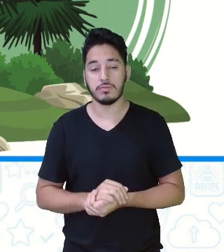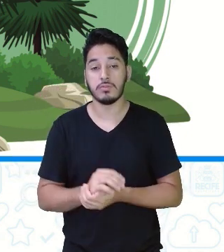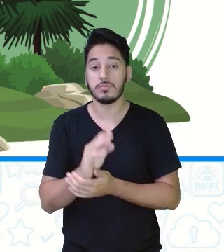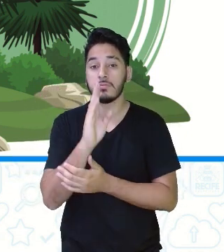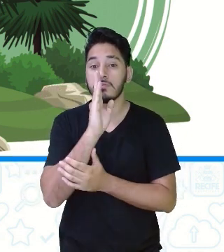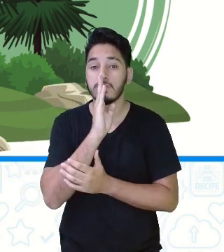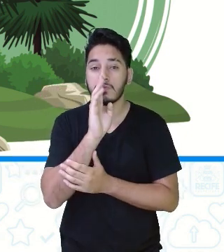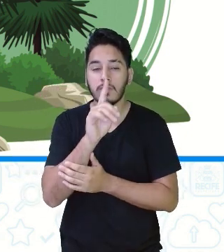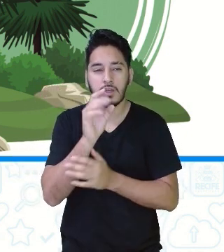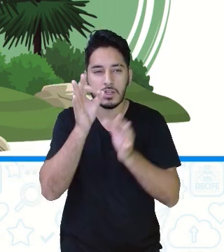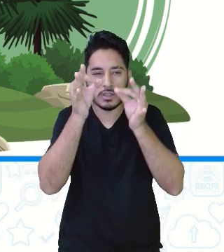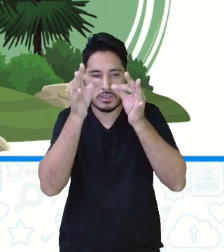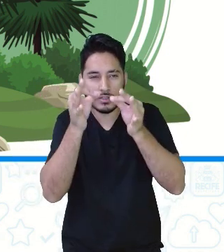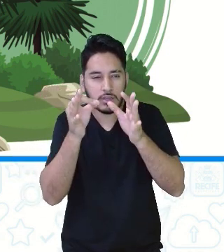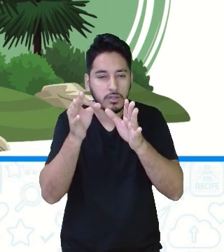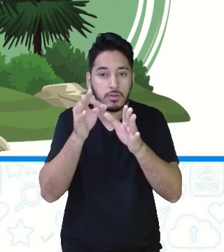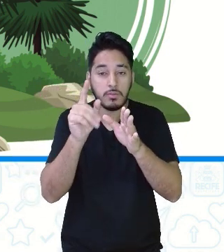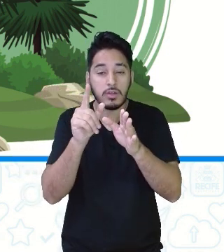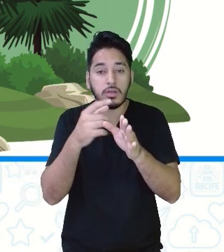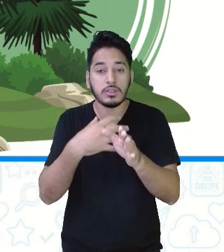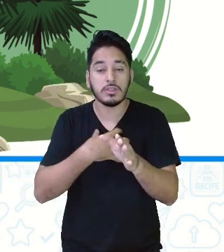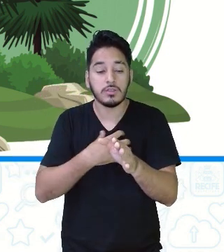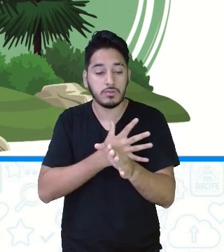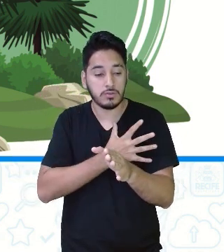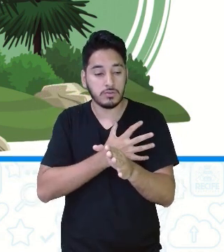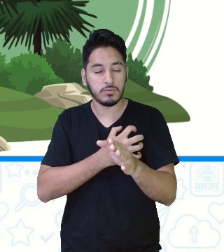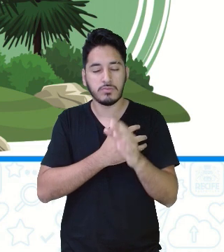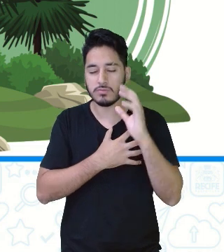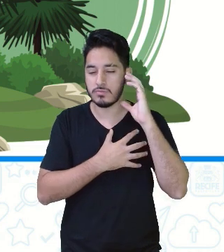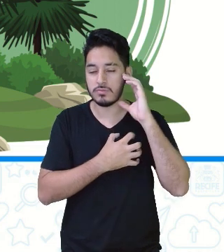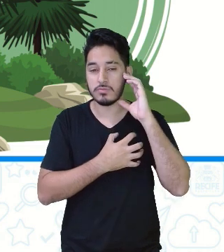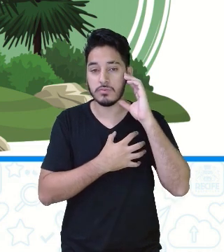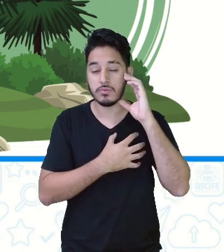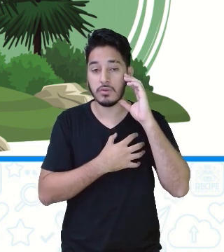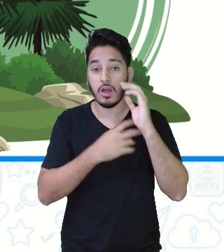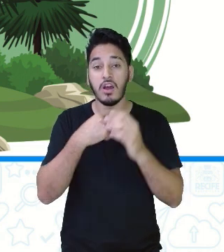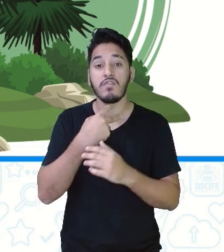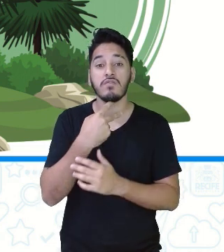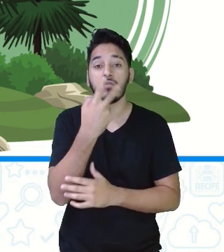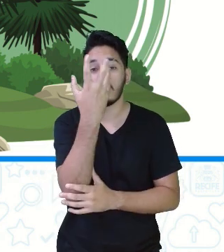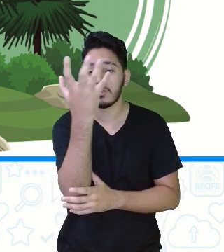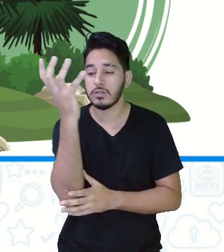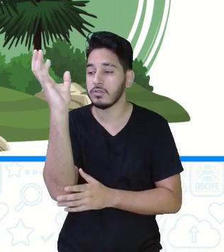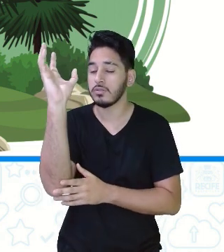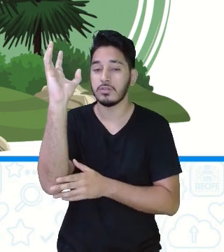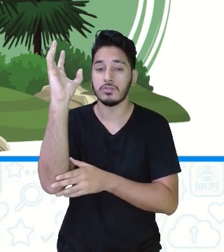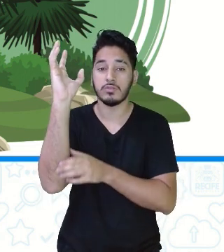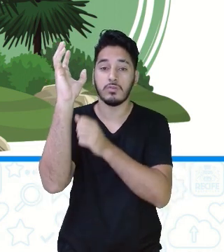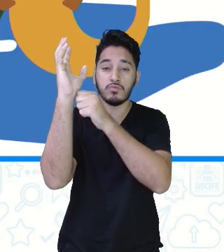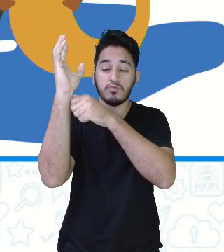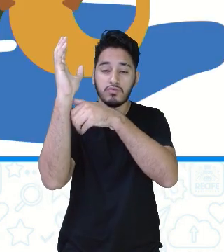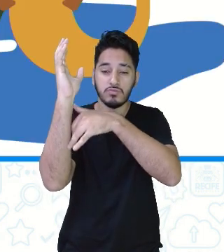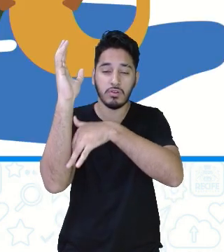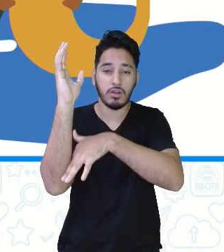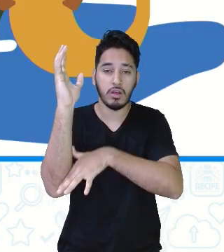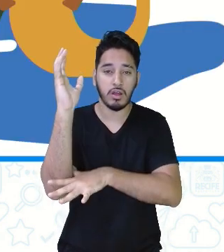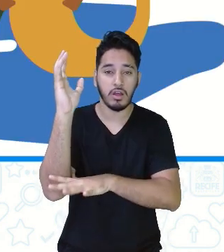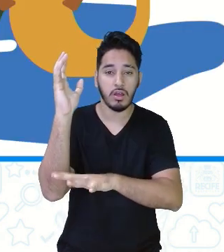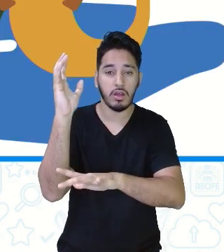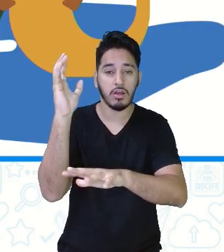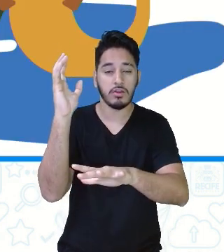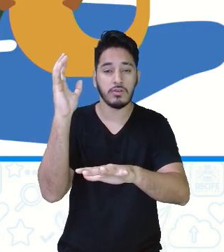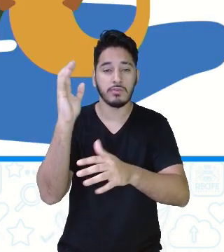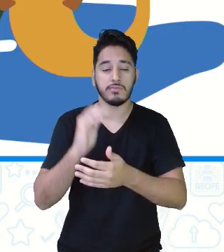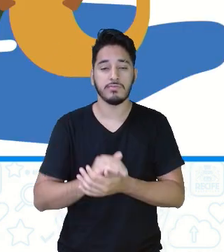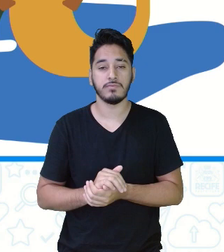Silêncio é preciso para ouvir o coração, a voz da natureza, o choro do nosso chão.